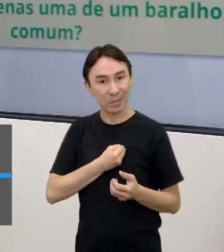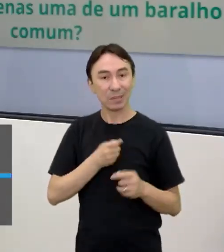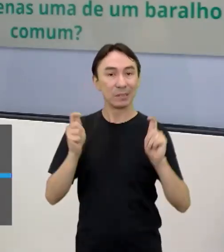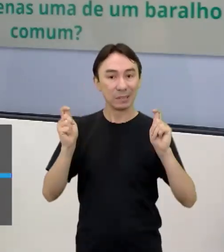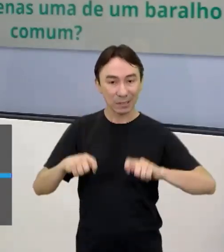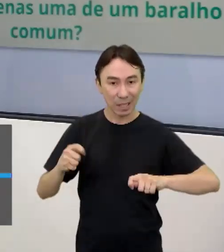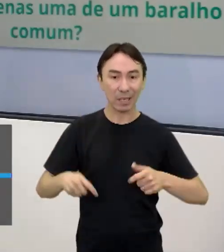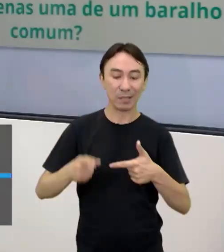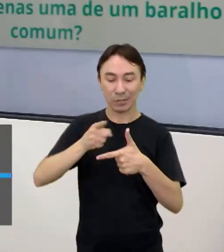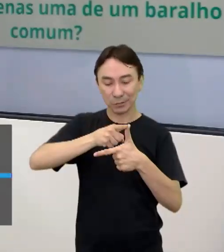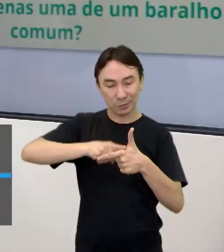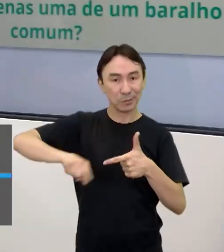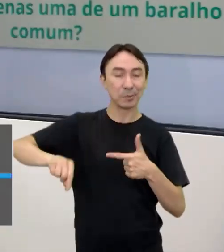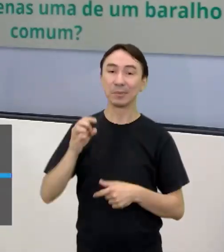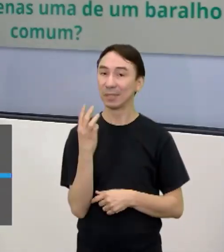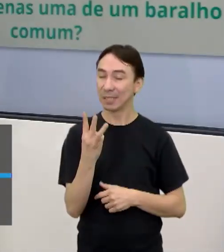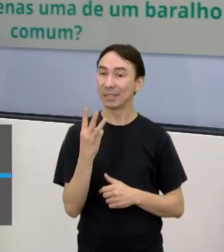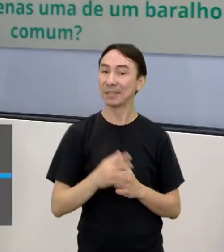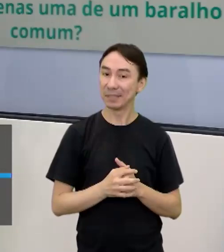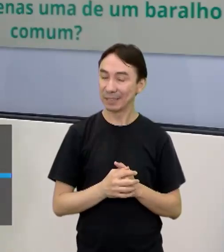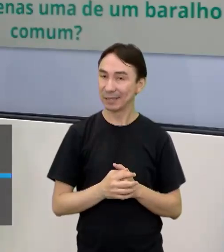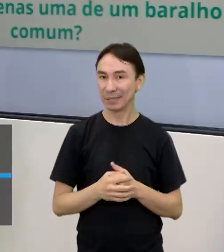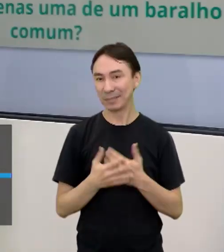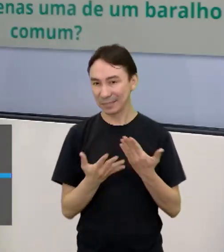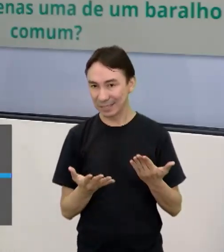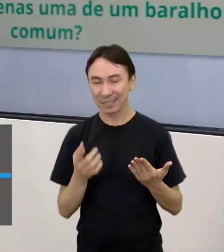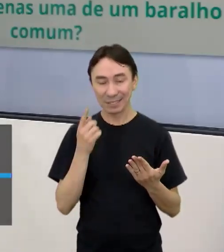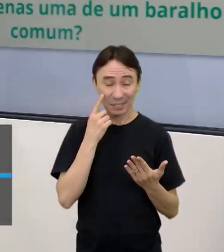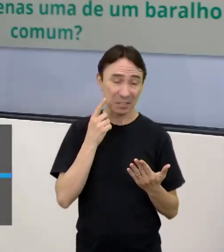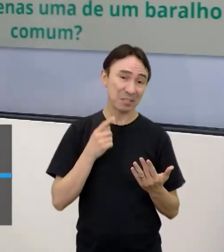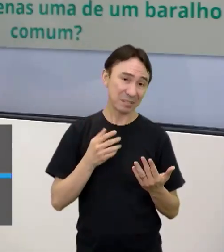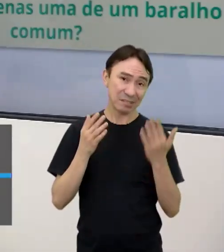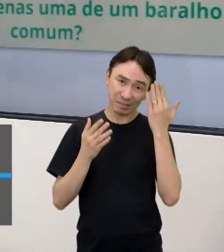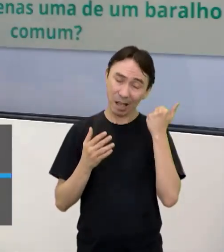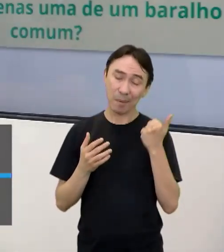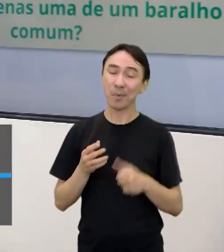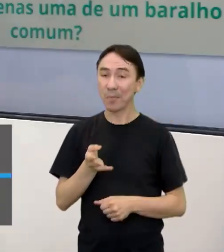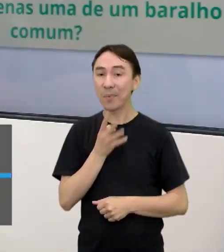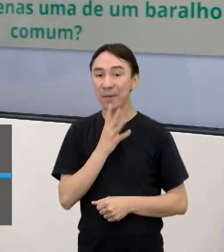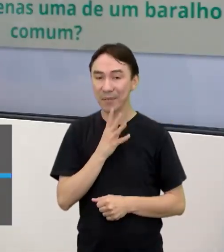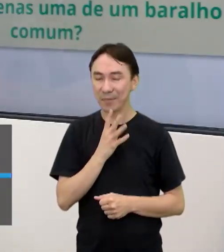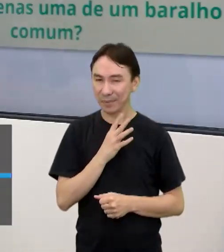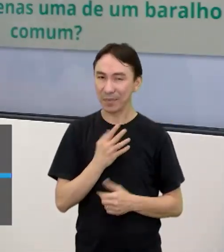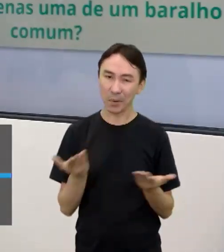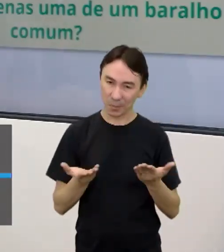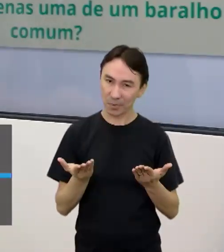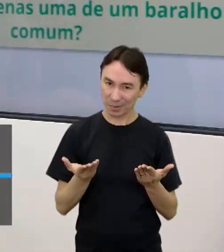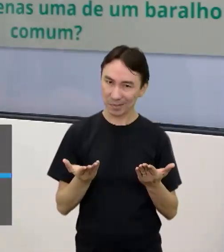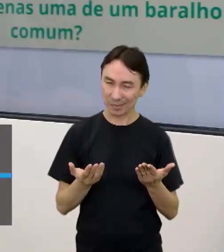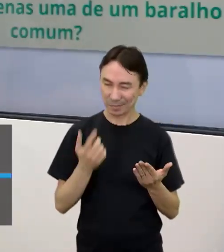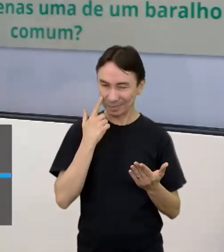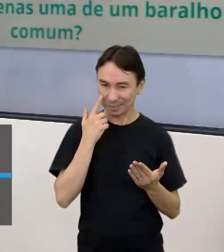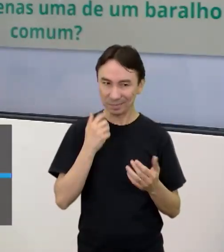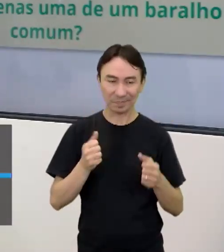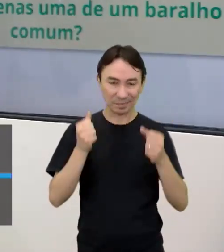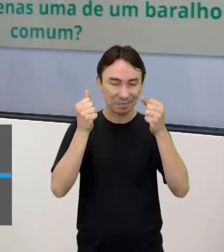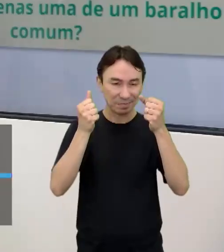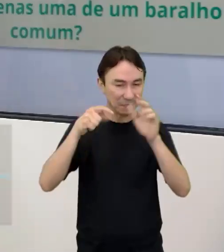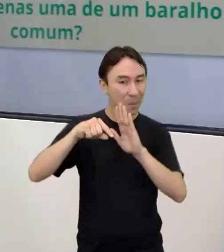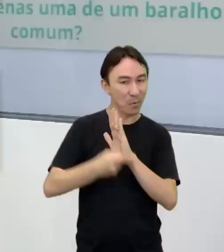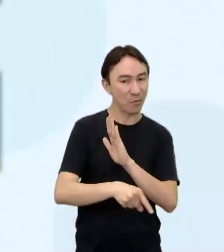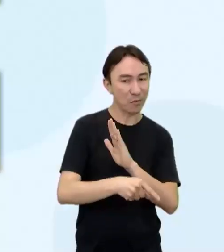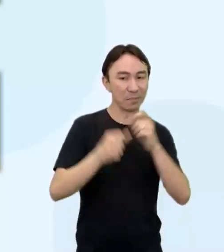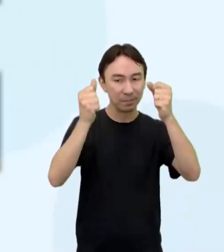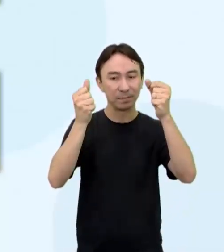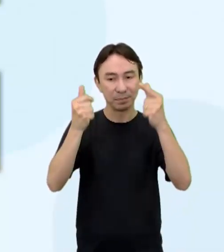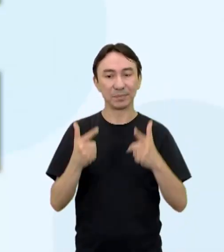consegue, apontando ali no dado, quais são os números divisíveis por 3. Vamos esmiuçar um pouquinho mais essa situação. Dá uma olhadinha